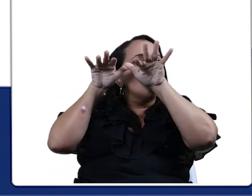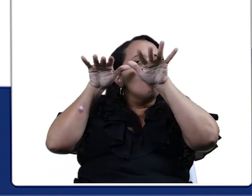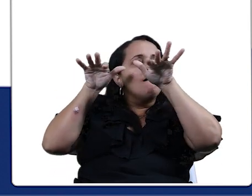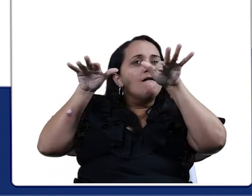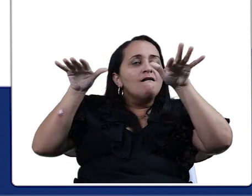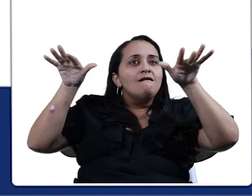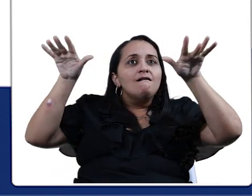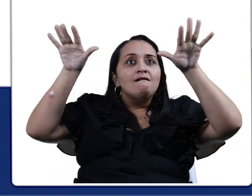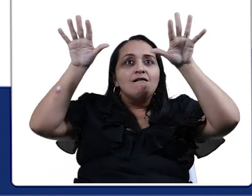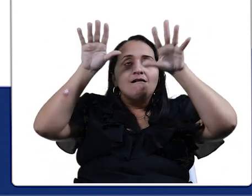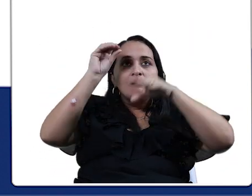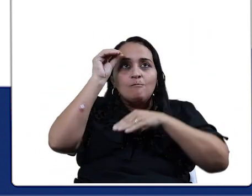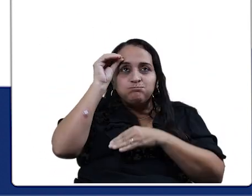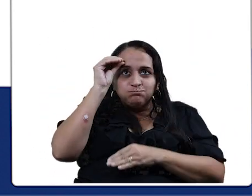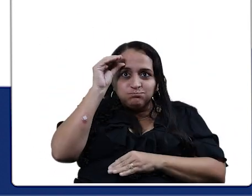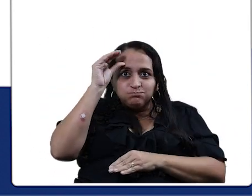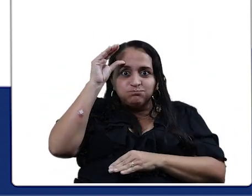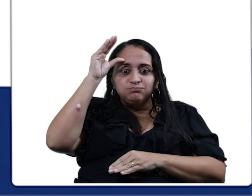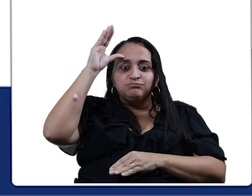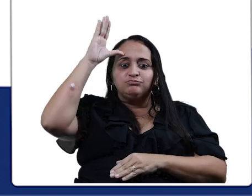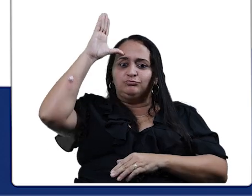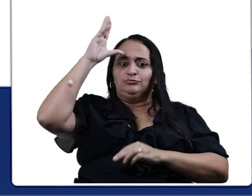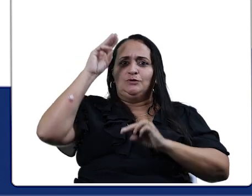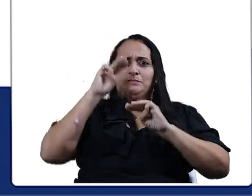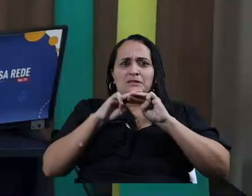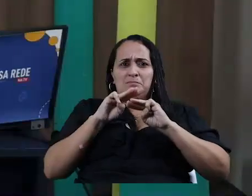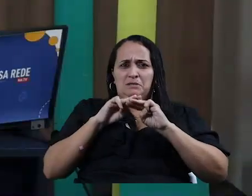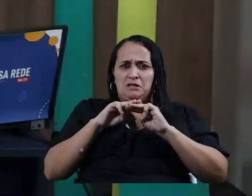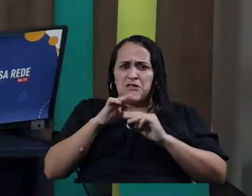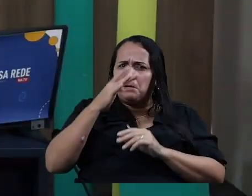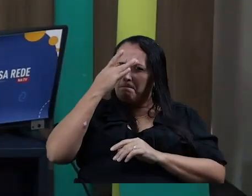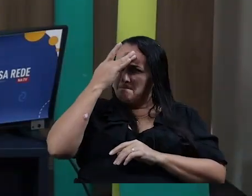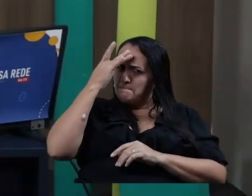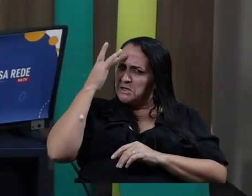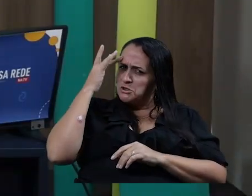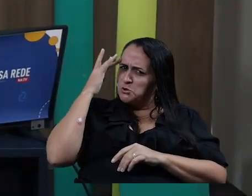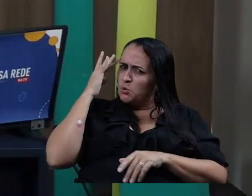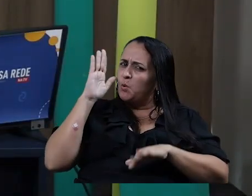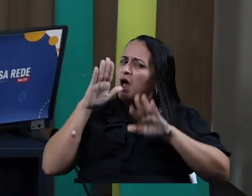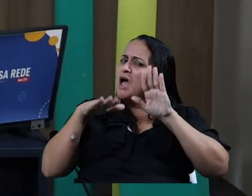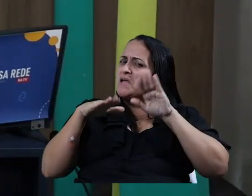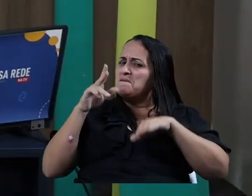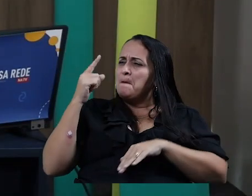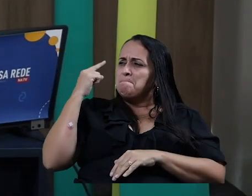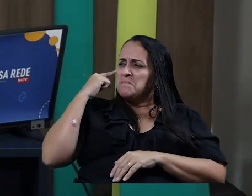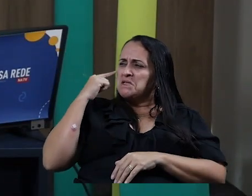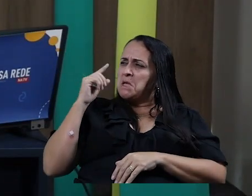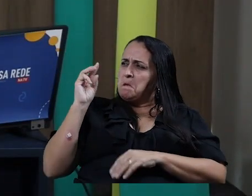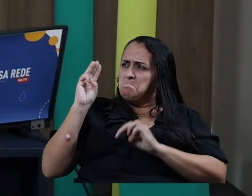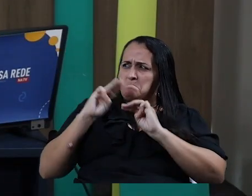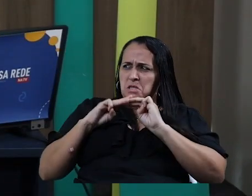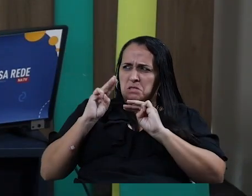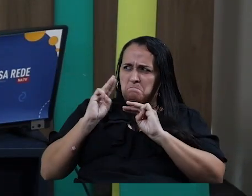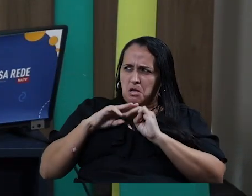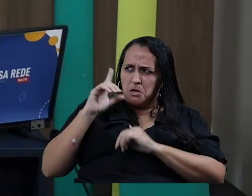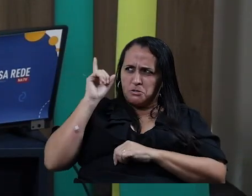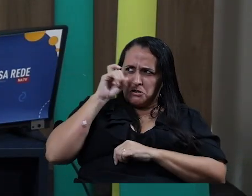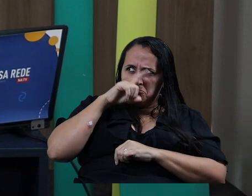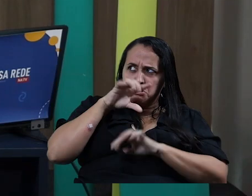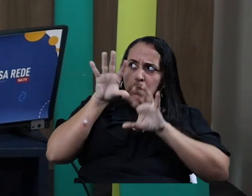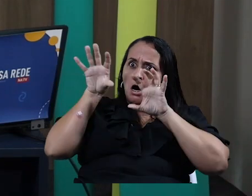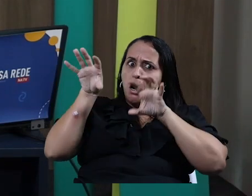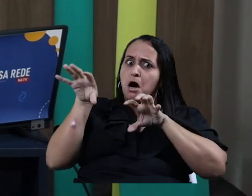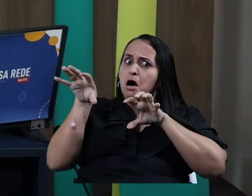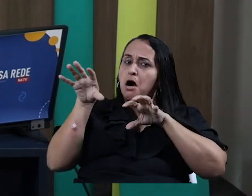matemática. Afinal de contas, todo mundo pensa que matemática é um bicho de 7 cabeças, é algo terrível. E tem algumas brincadeirinhas que dizem